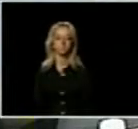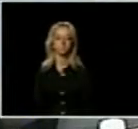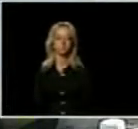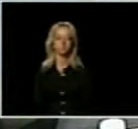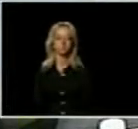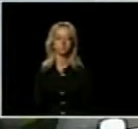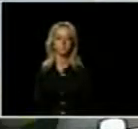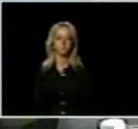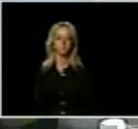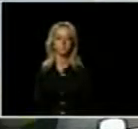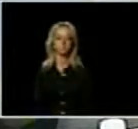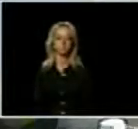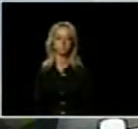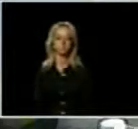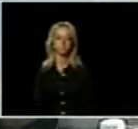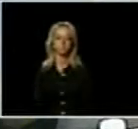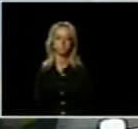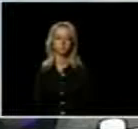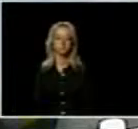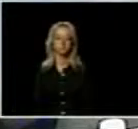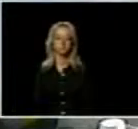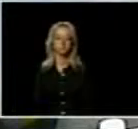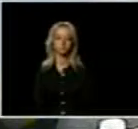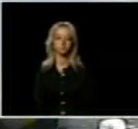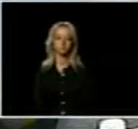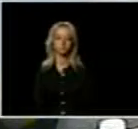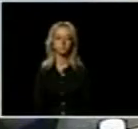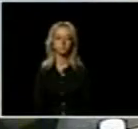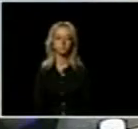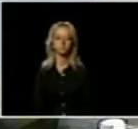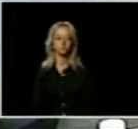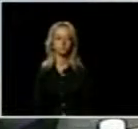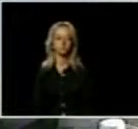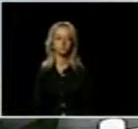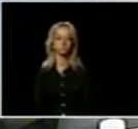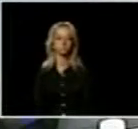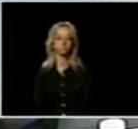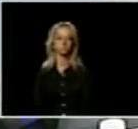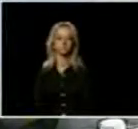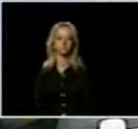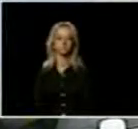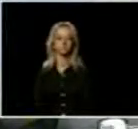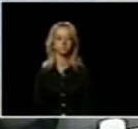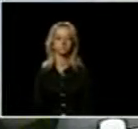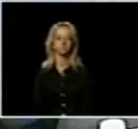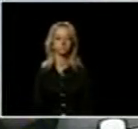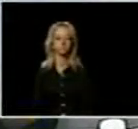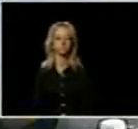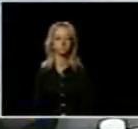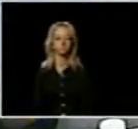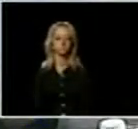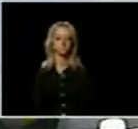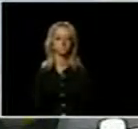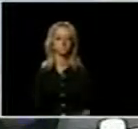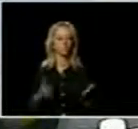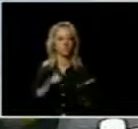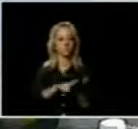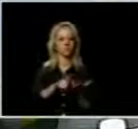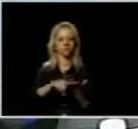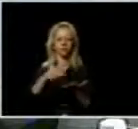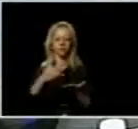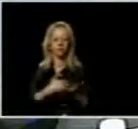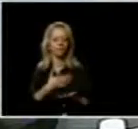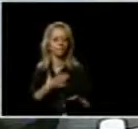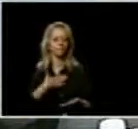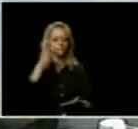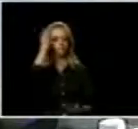me causa, sabe, nenhum tipo de significância isso aí. Aqui? Sabe, não